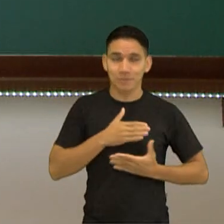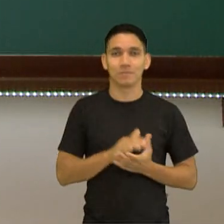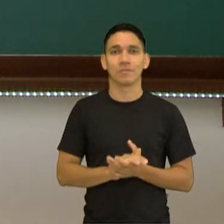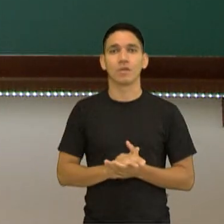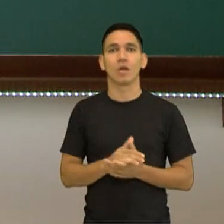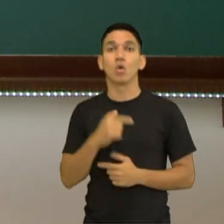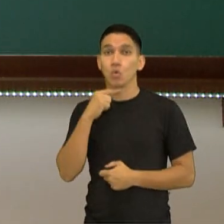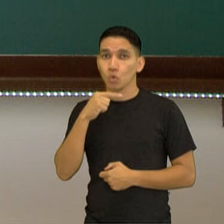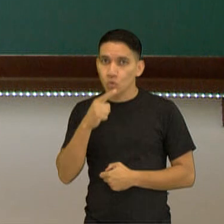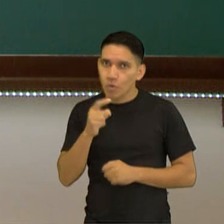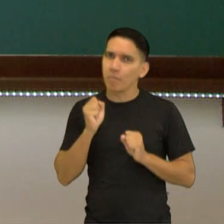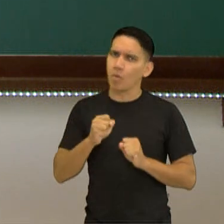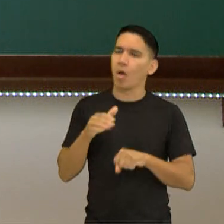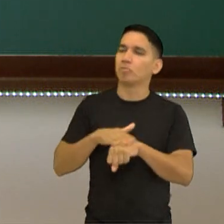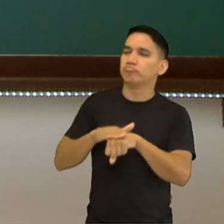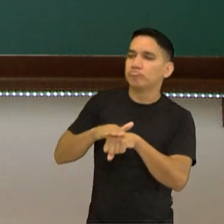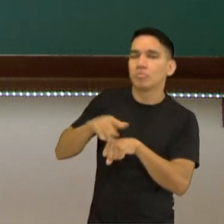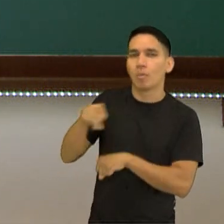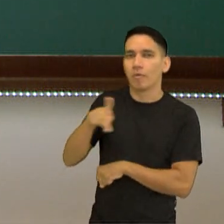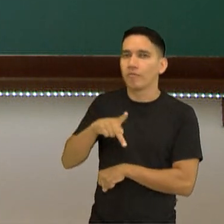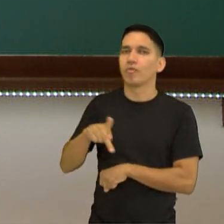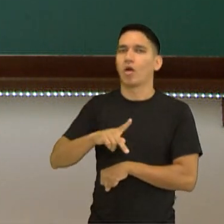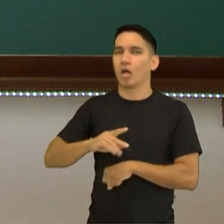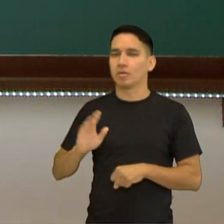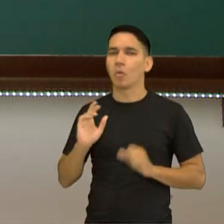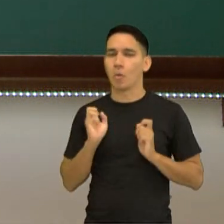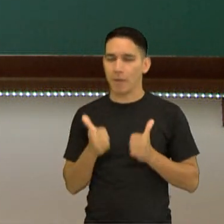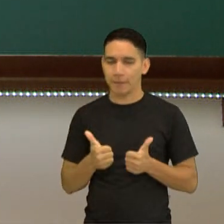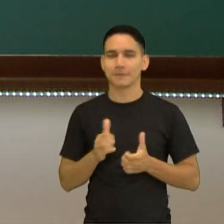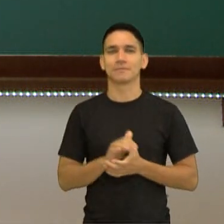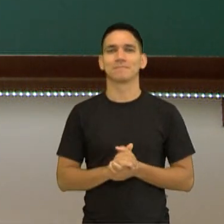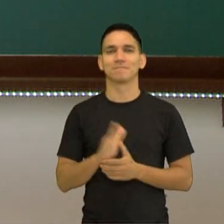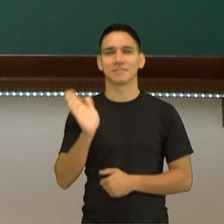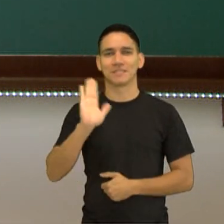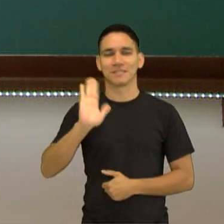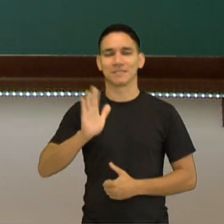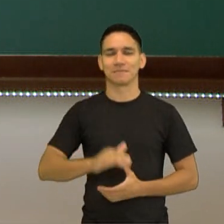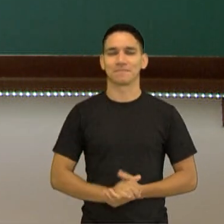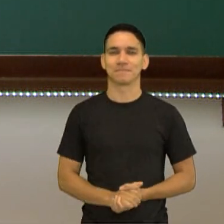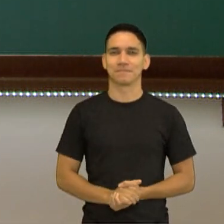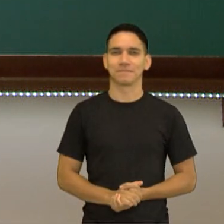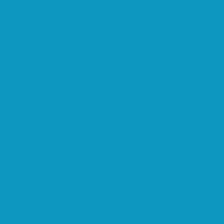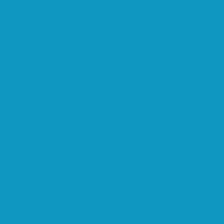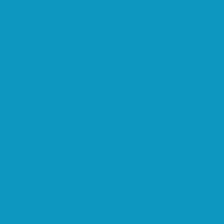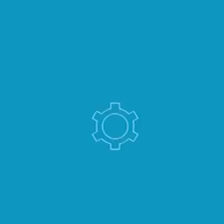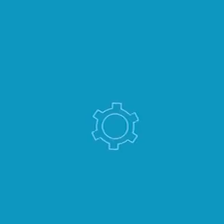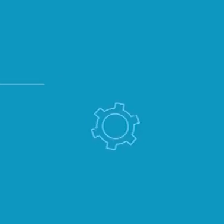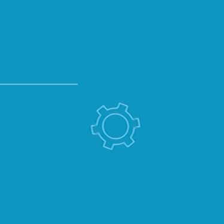Qualquer dúvida aí, converse com o teu professor, não deixa acumular problema nenhum, não, ok? Bye bye, see you next class.